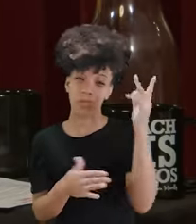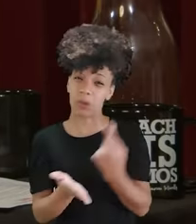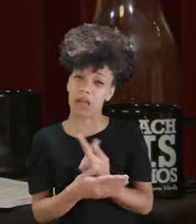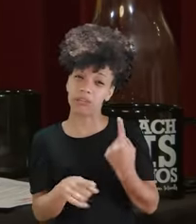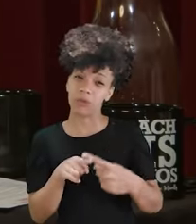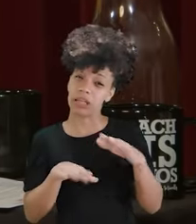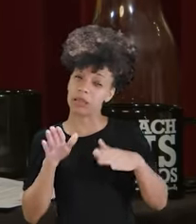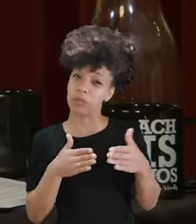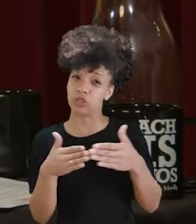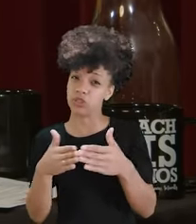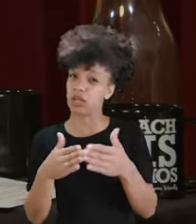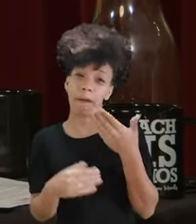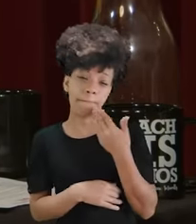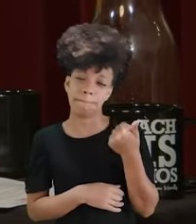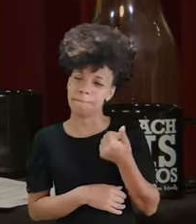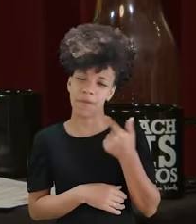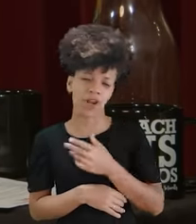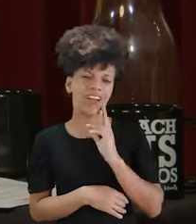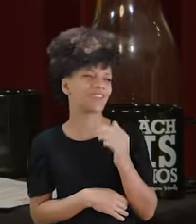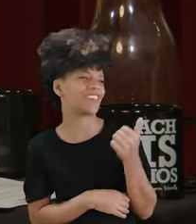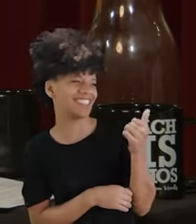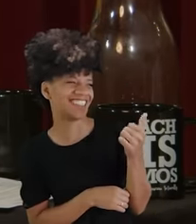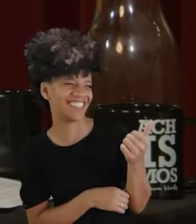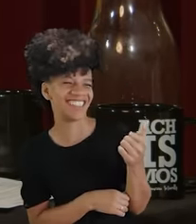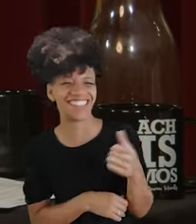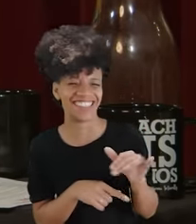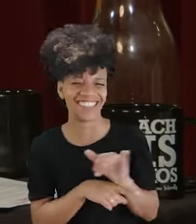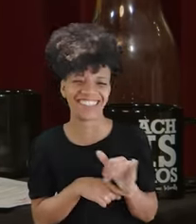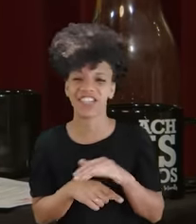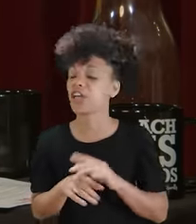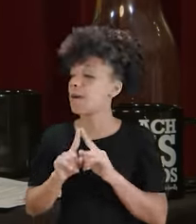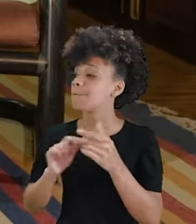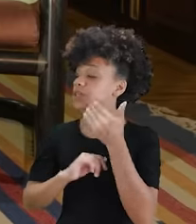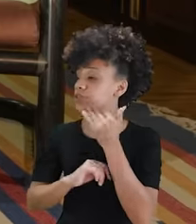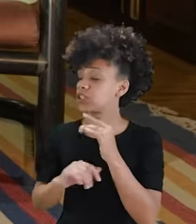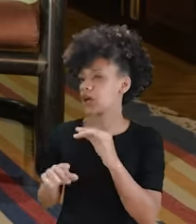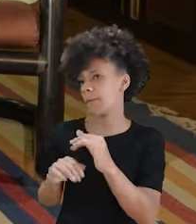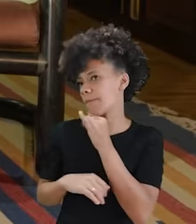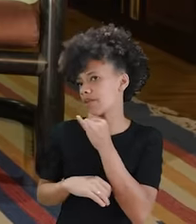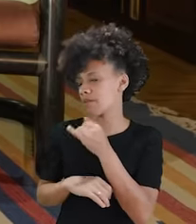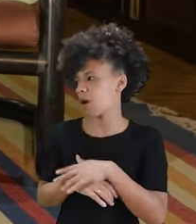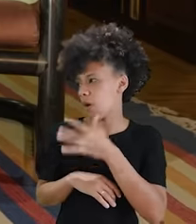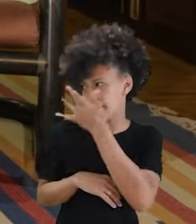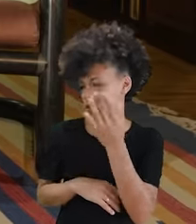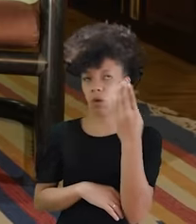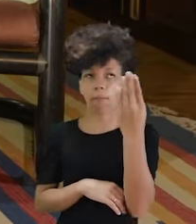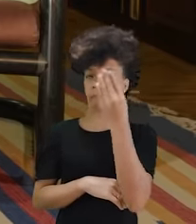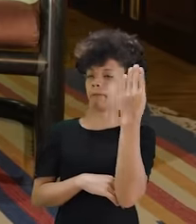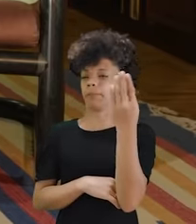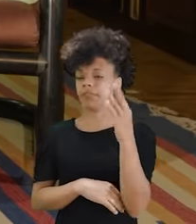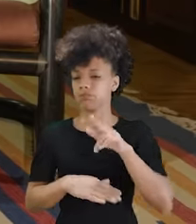mas assim é um cara bêbado pulando uma a chance de ele morrer qual porcentagem assim não sei dizer se ele foi